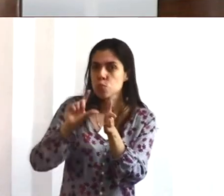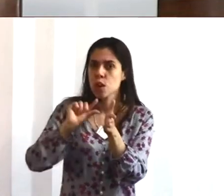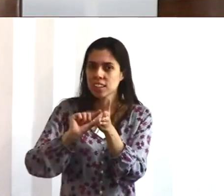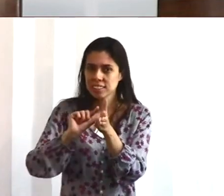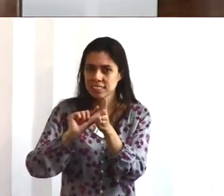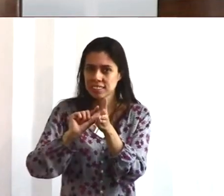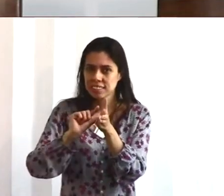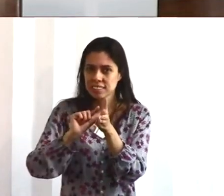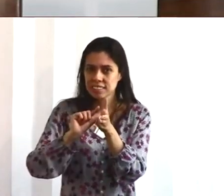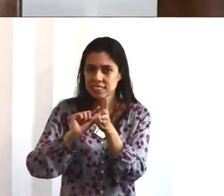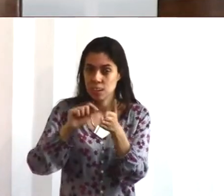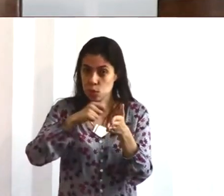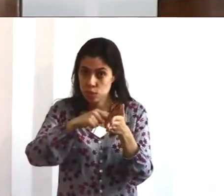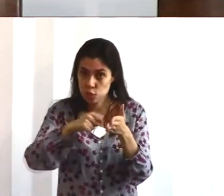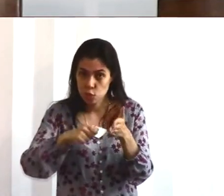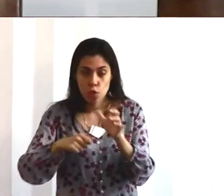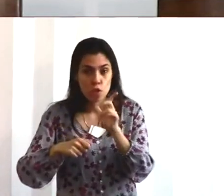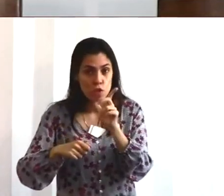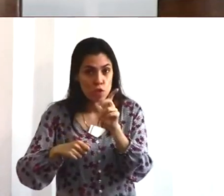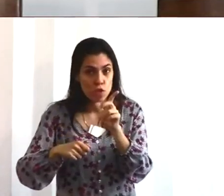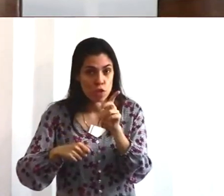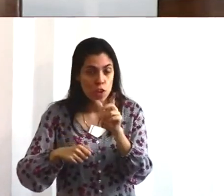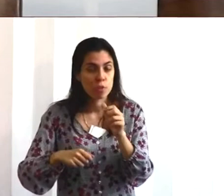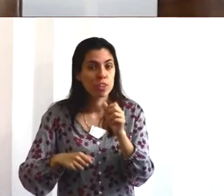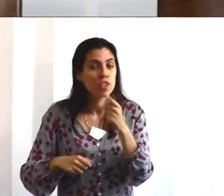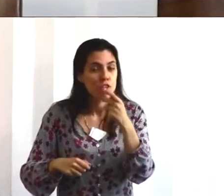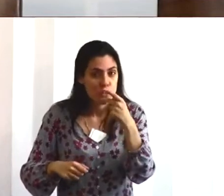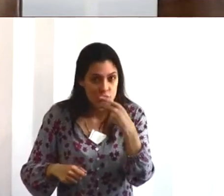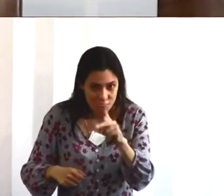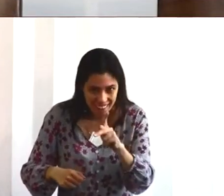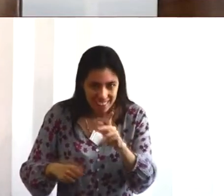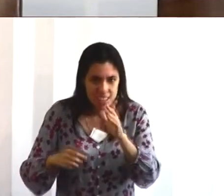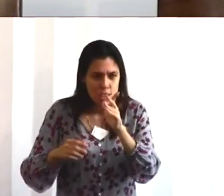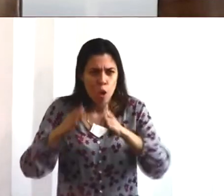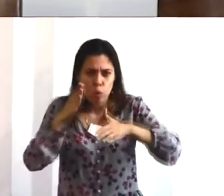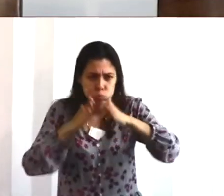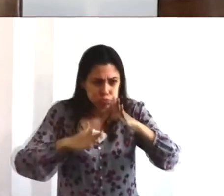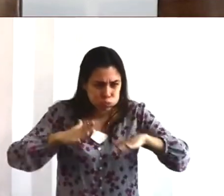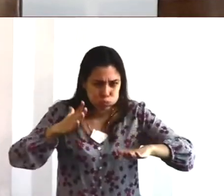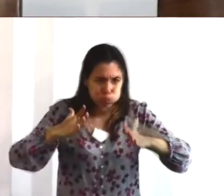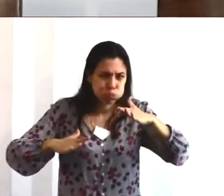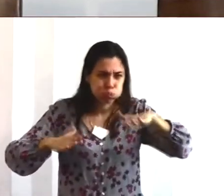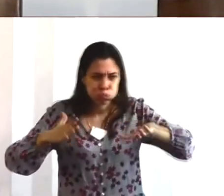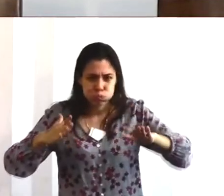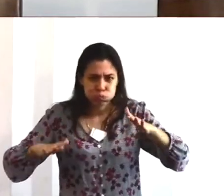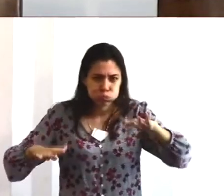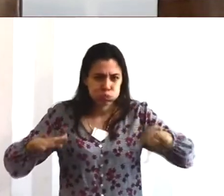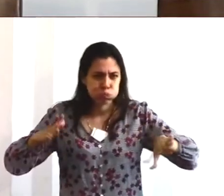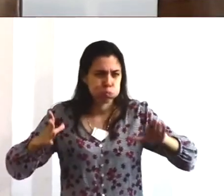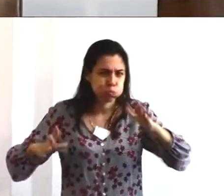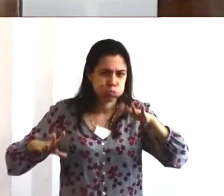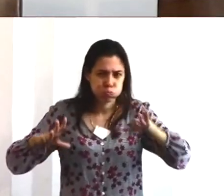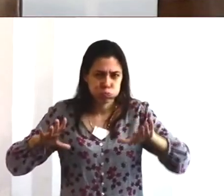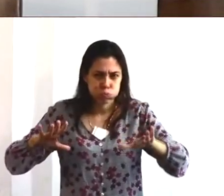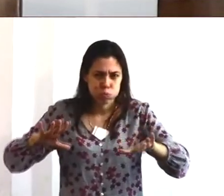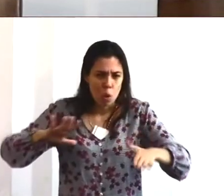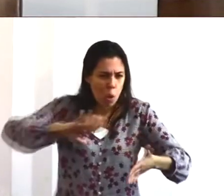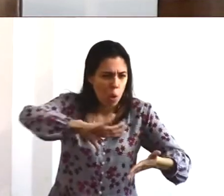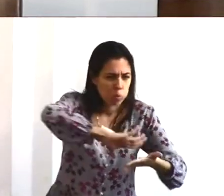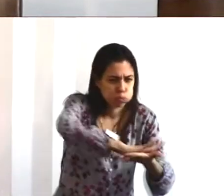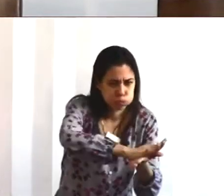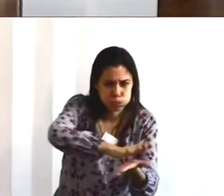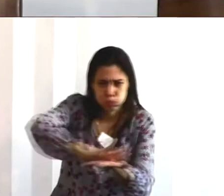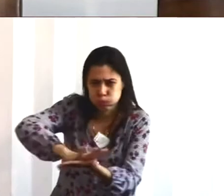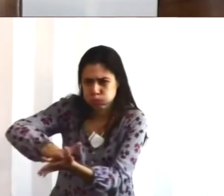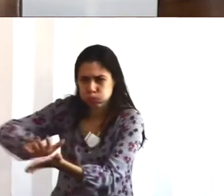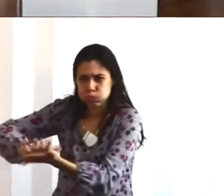pessoas. E na sequência ele vai dizer que existe um rio cujas correntes alegram a cidade de Deus. Jerusalém não